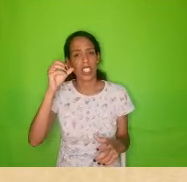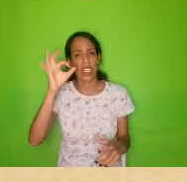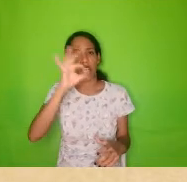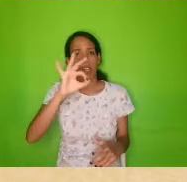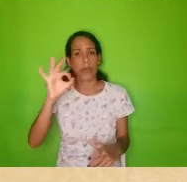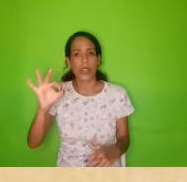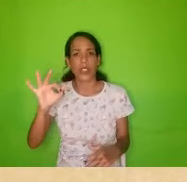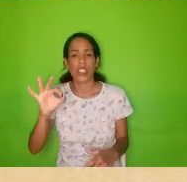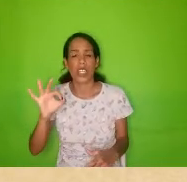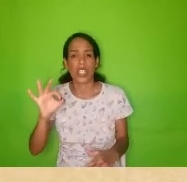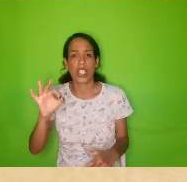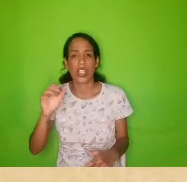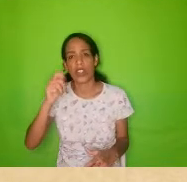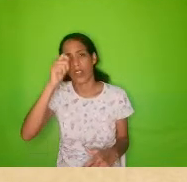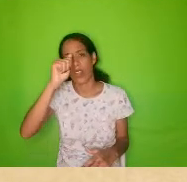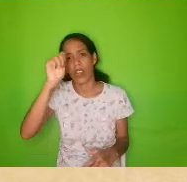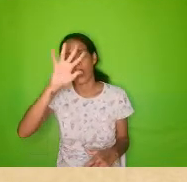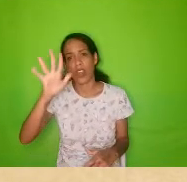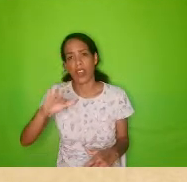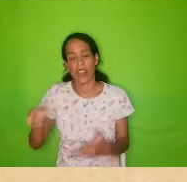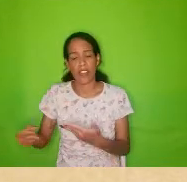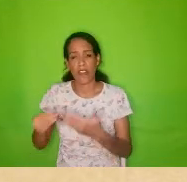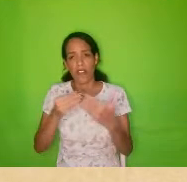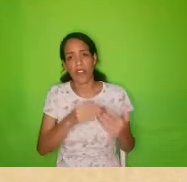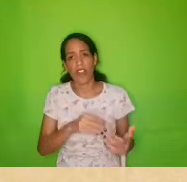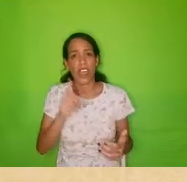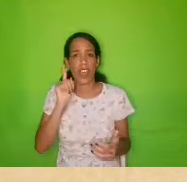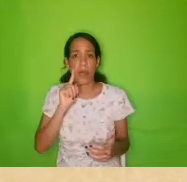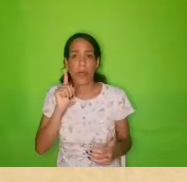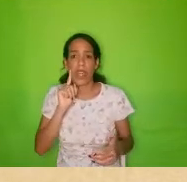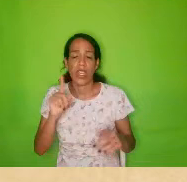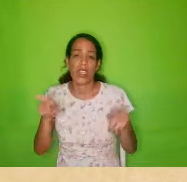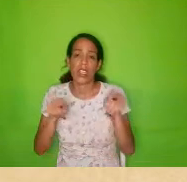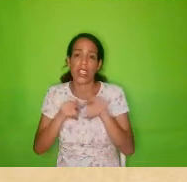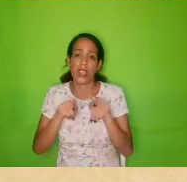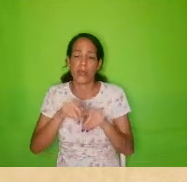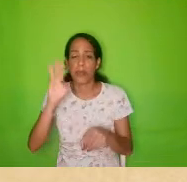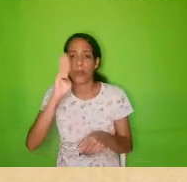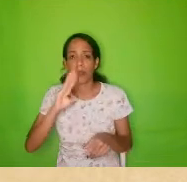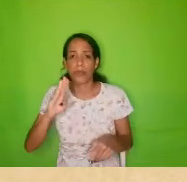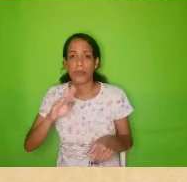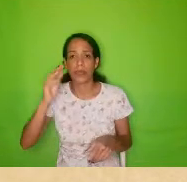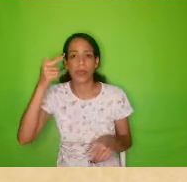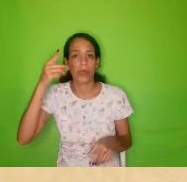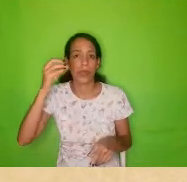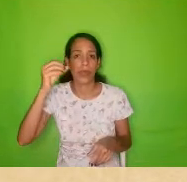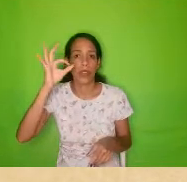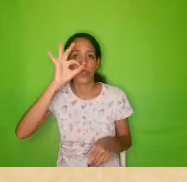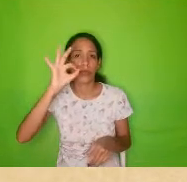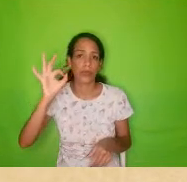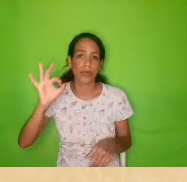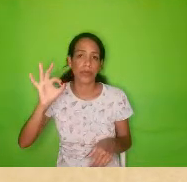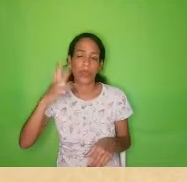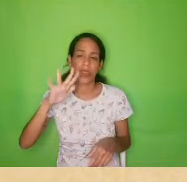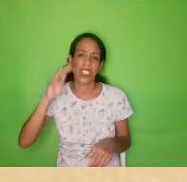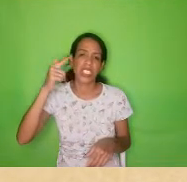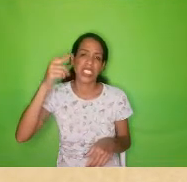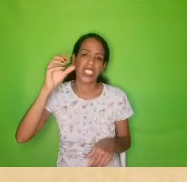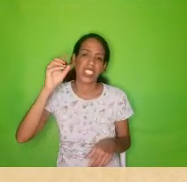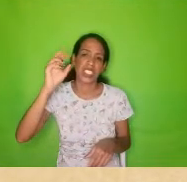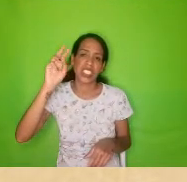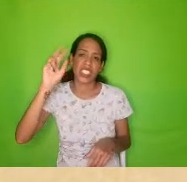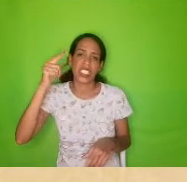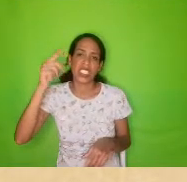70% dos africanos que vieram para as Américas, para o Brasil. Né? 70% a 75% dos africanos